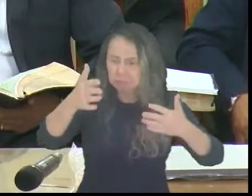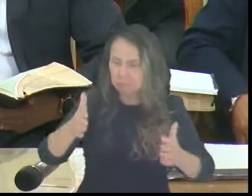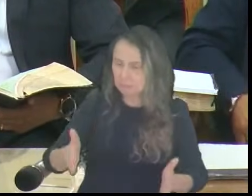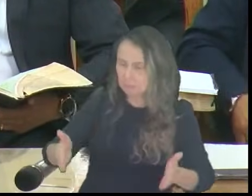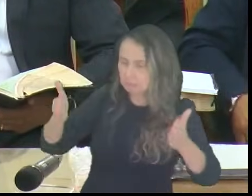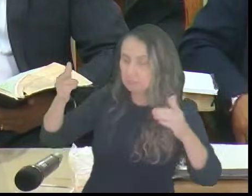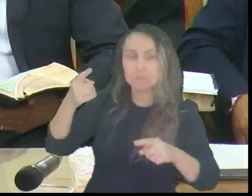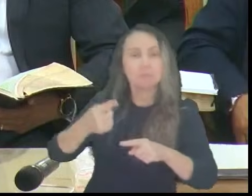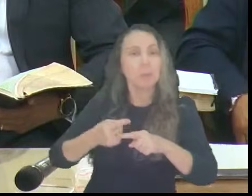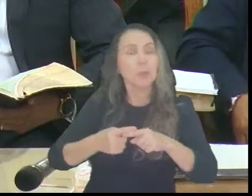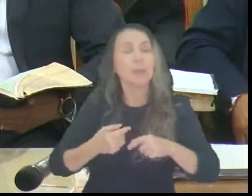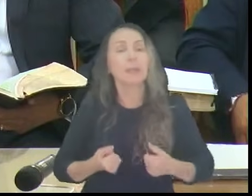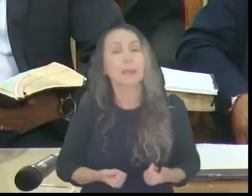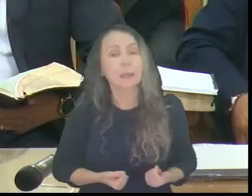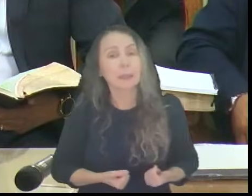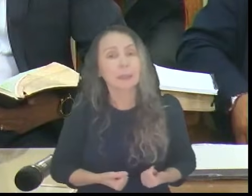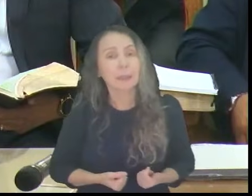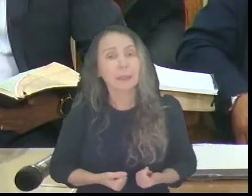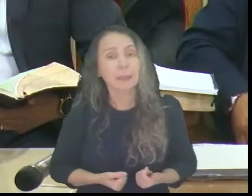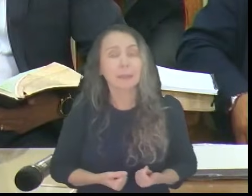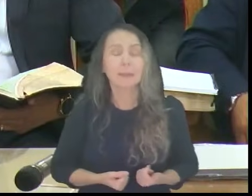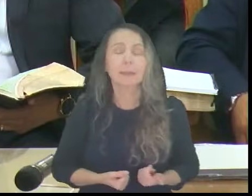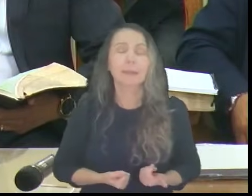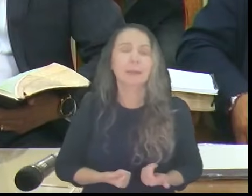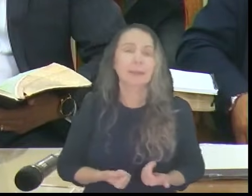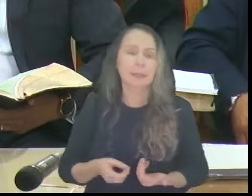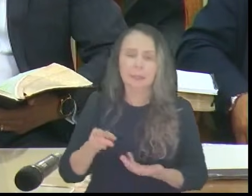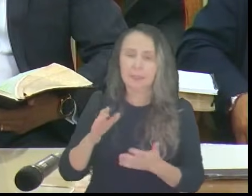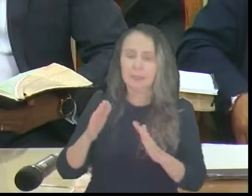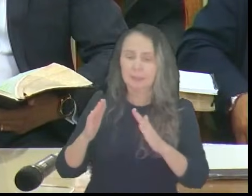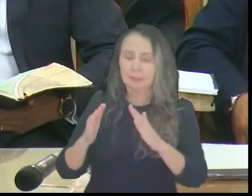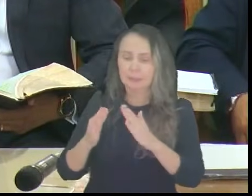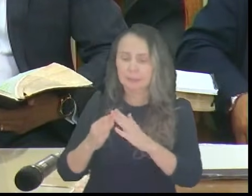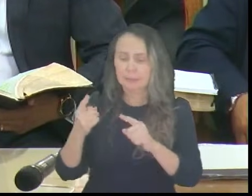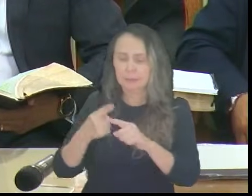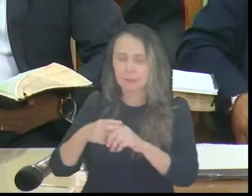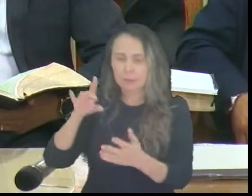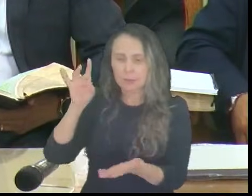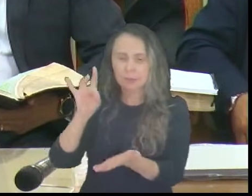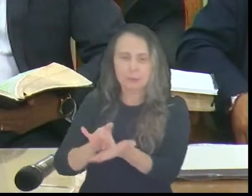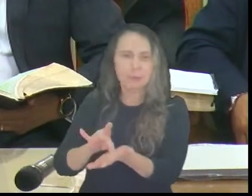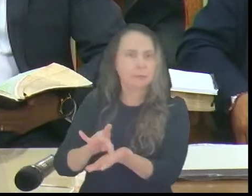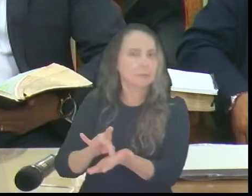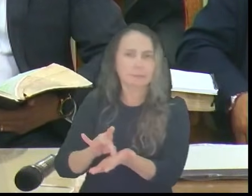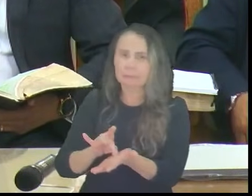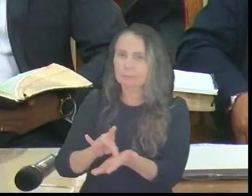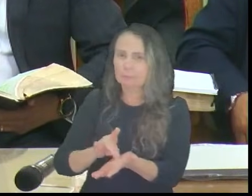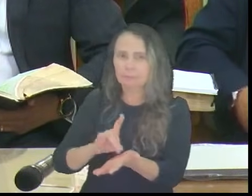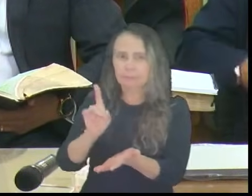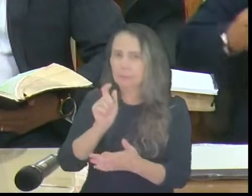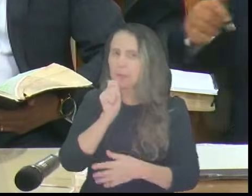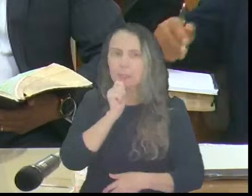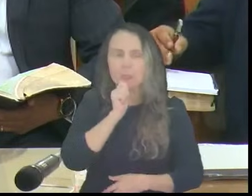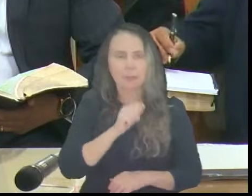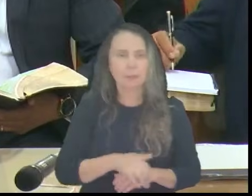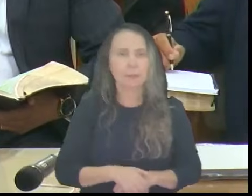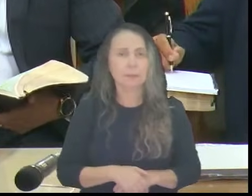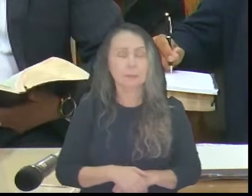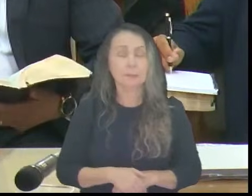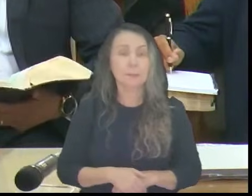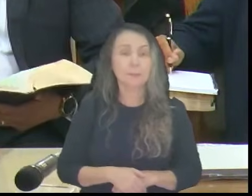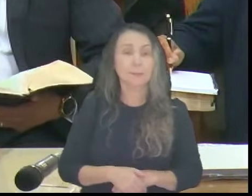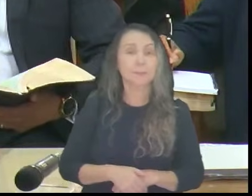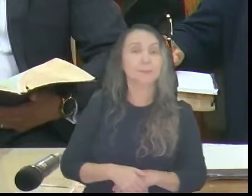Porque a igreja não era reconhecida. Os ignorantes dizem, a igreja primitiva não tinha templo.